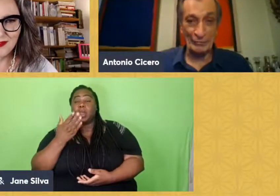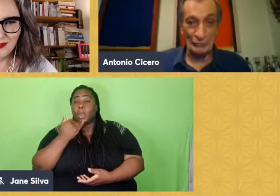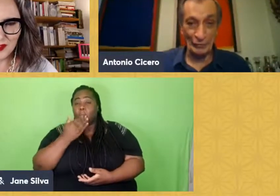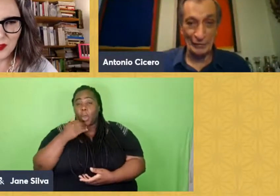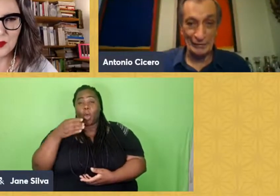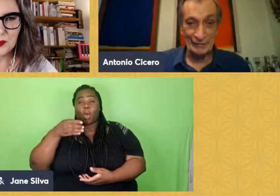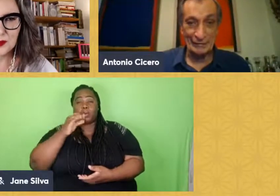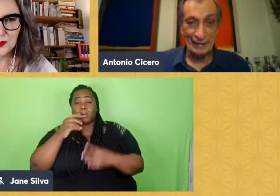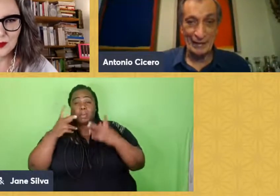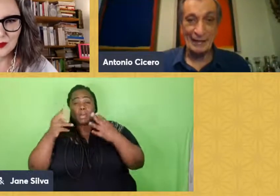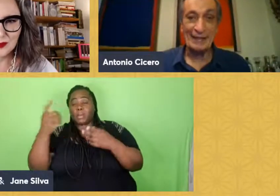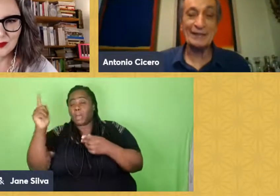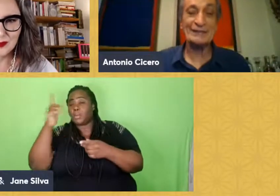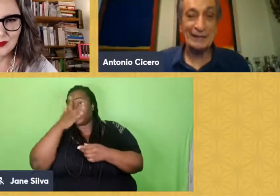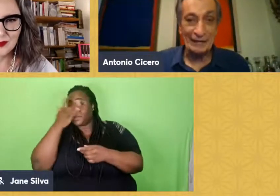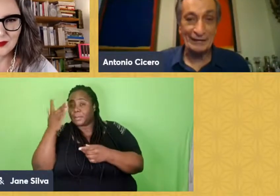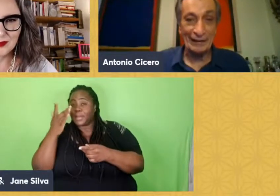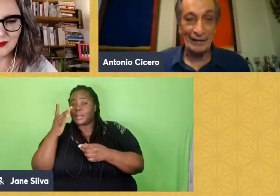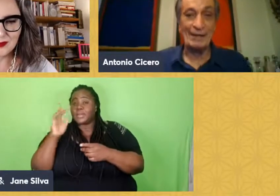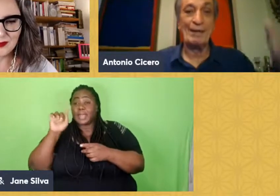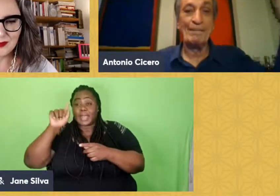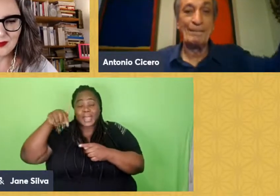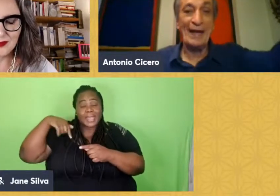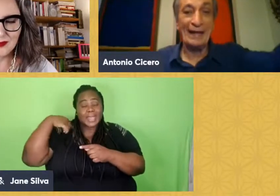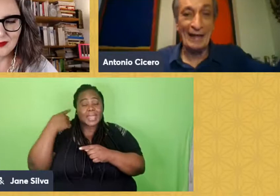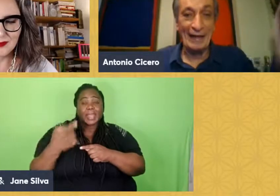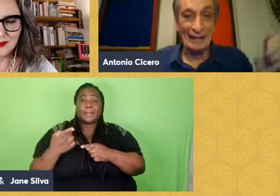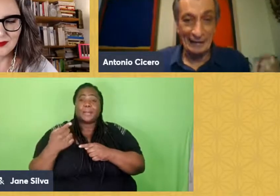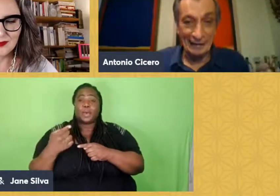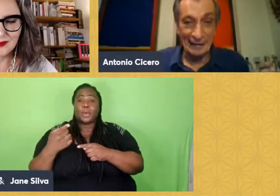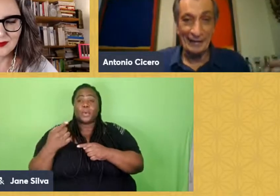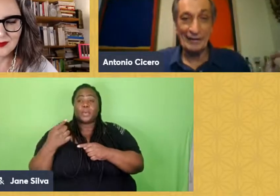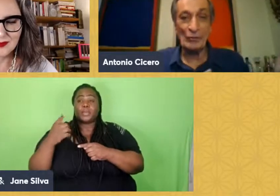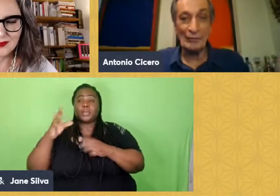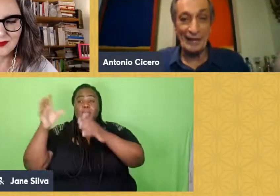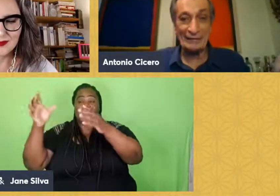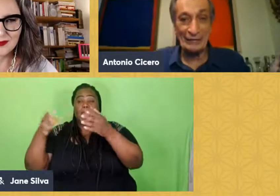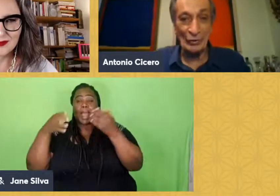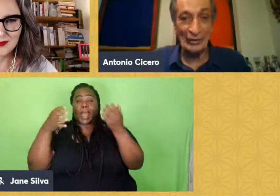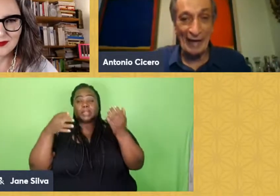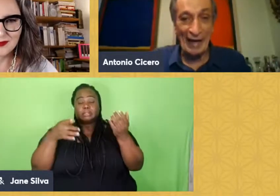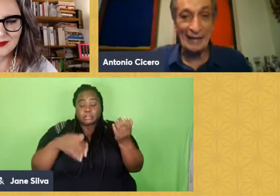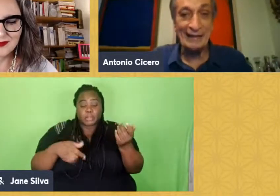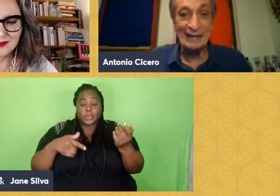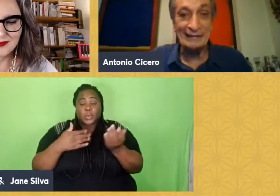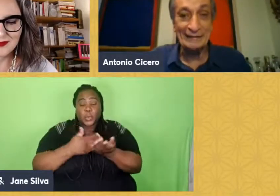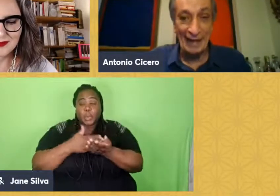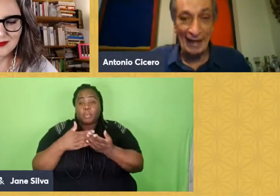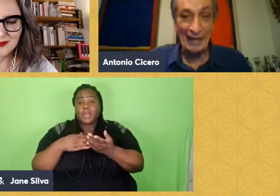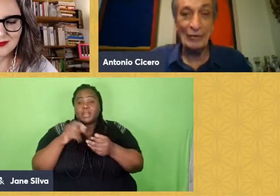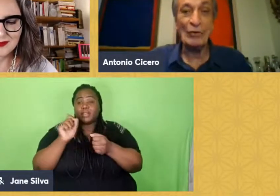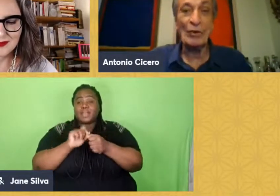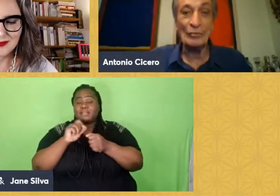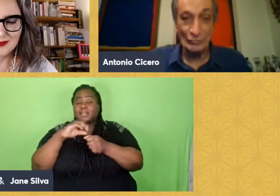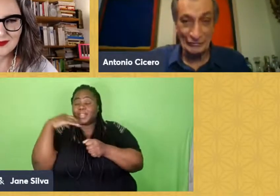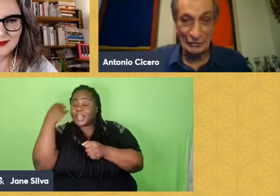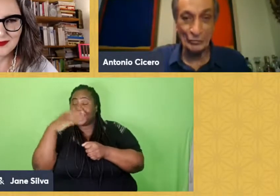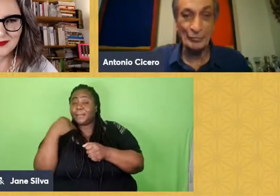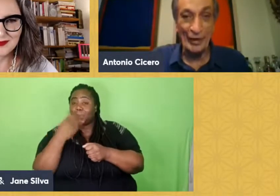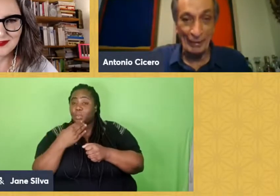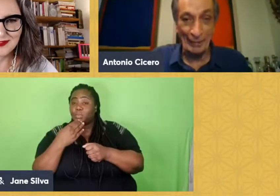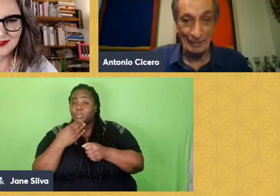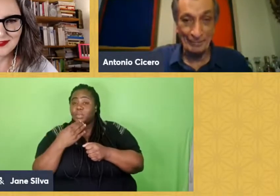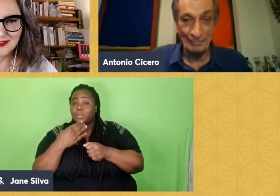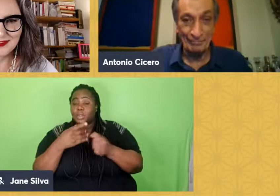outras pessoas, e, em seguida, pega a lira e começa a tocar e cantar o